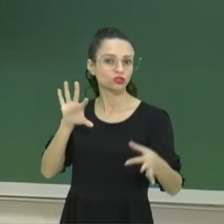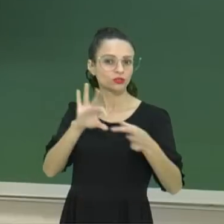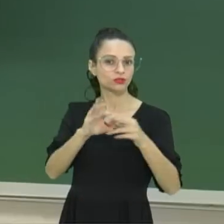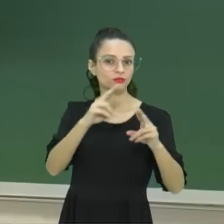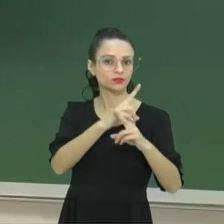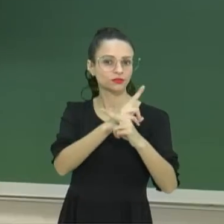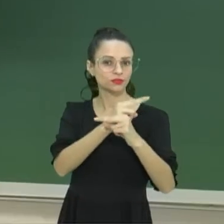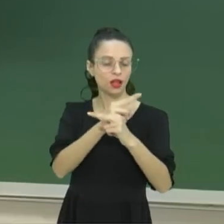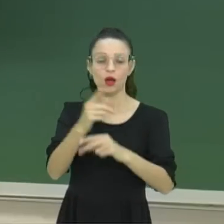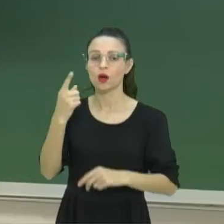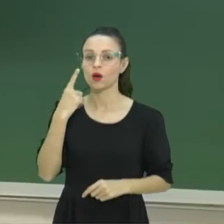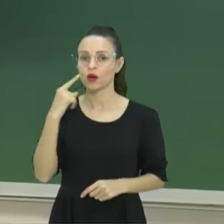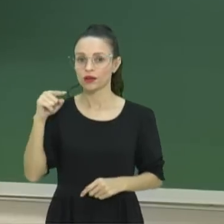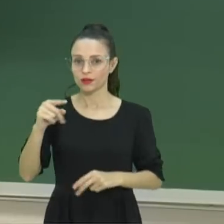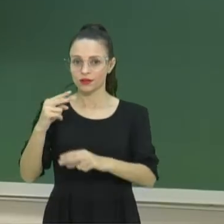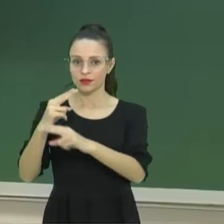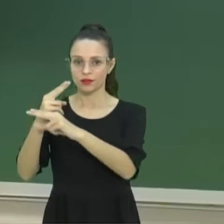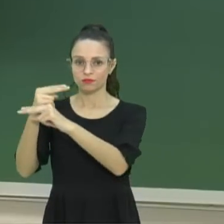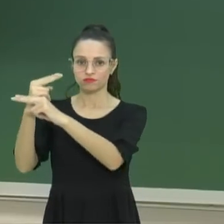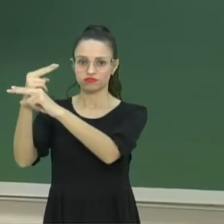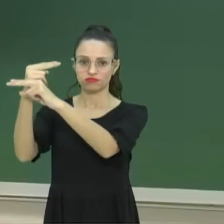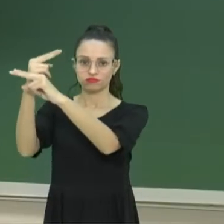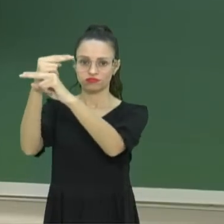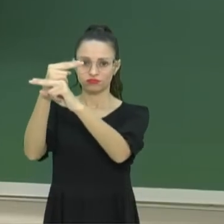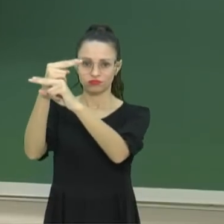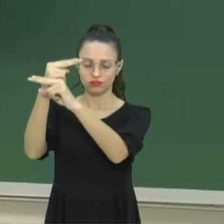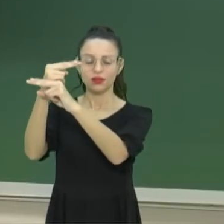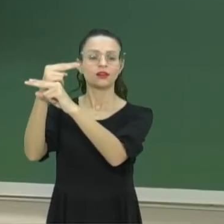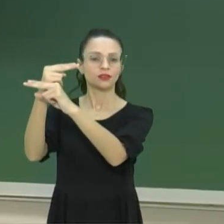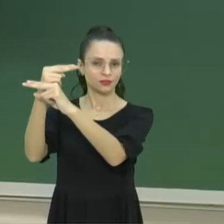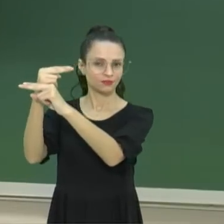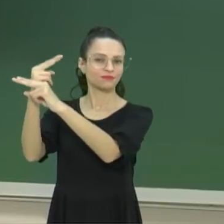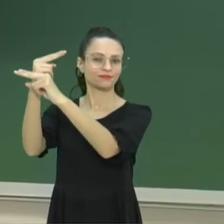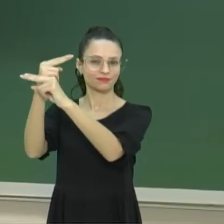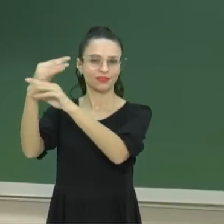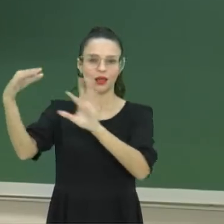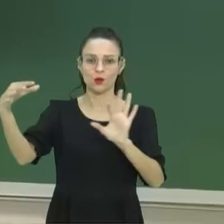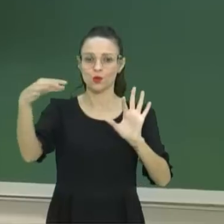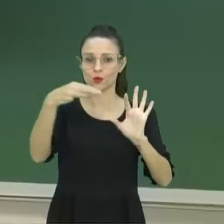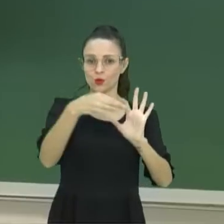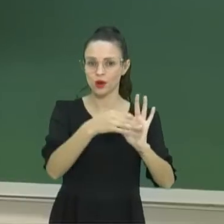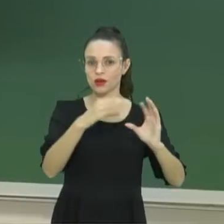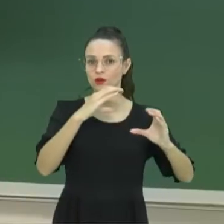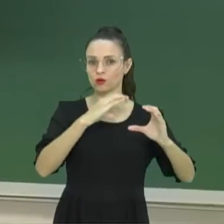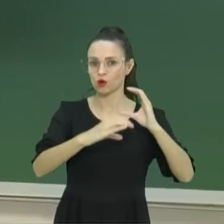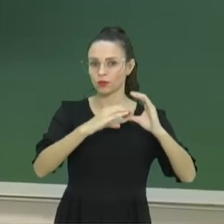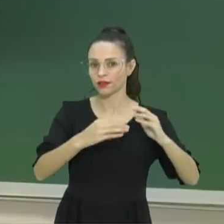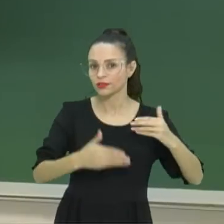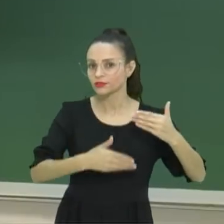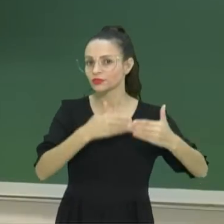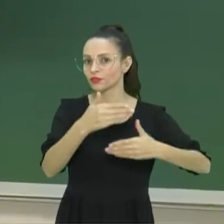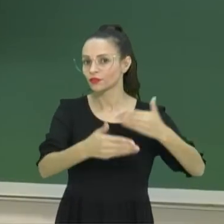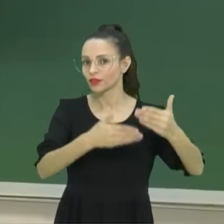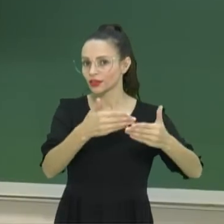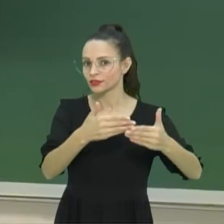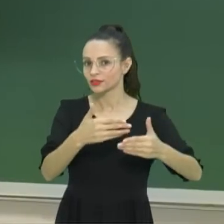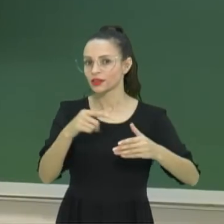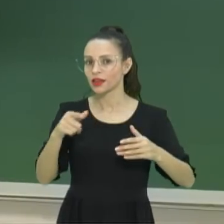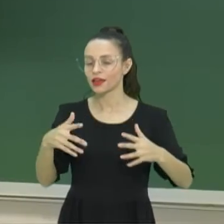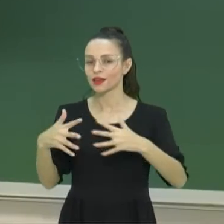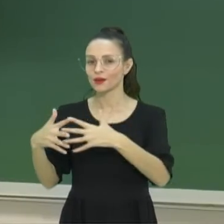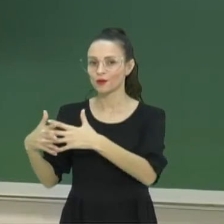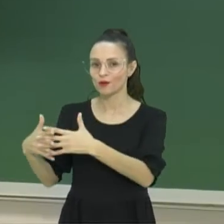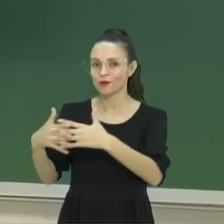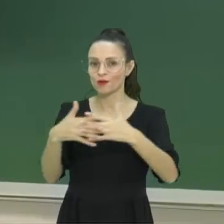satélite ter chego no espaço fez com que as comunicações se desenvolvessem. É o